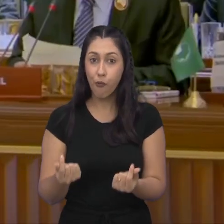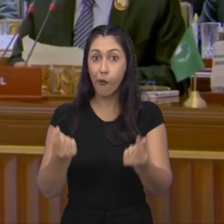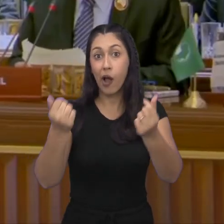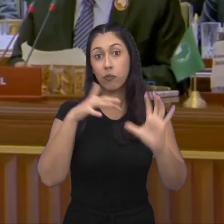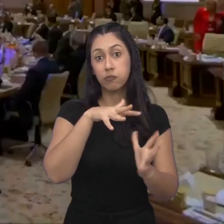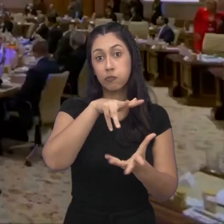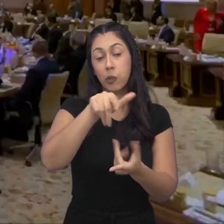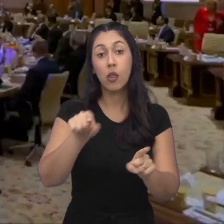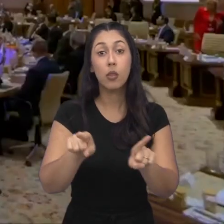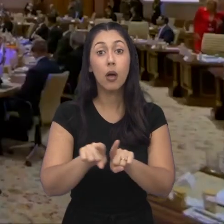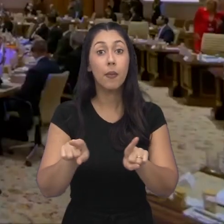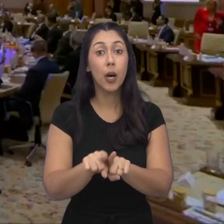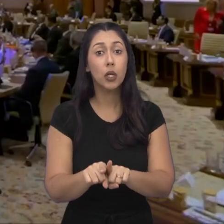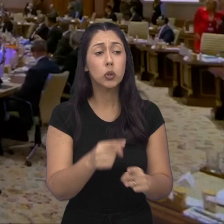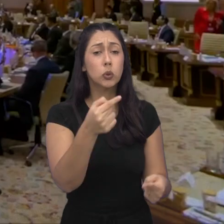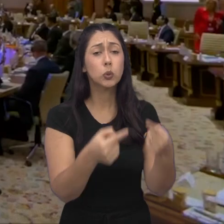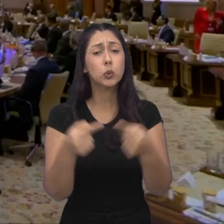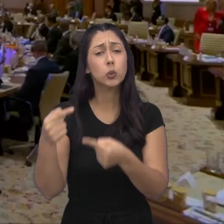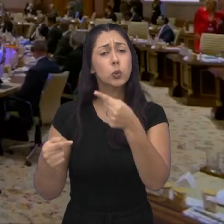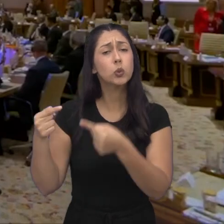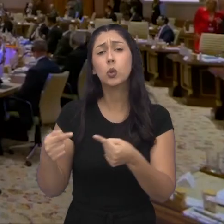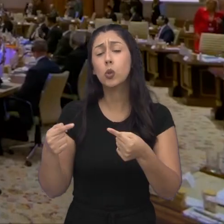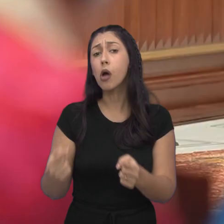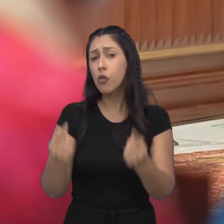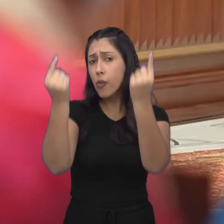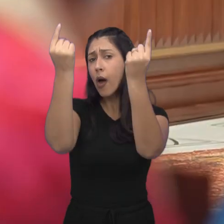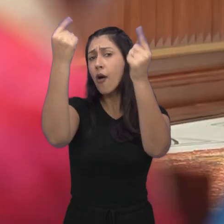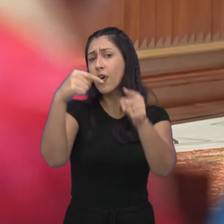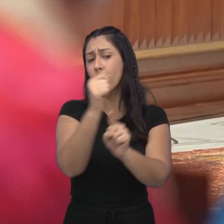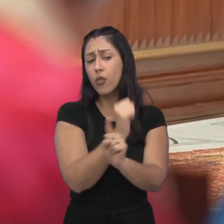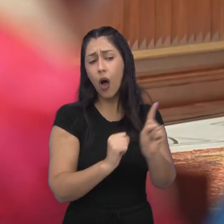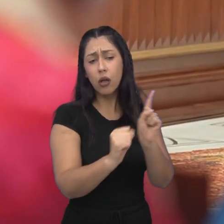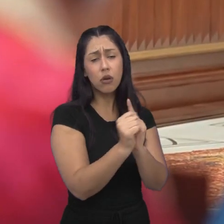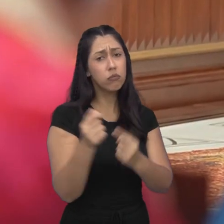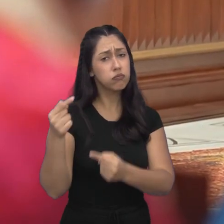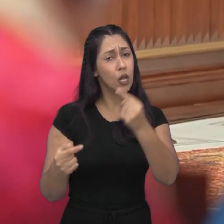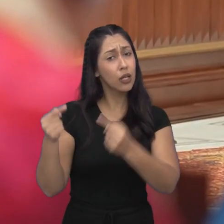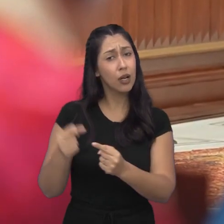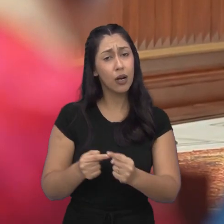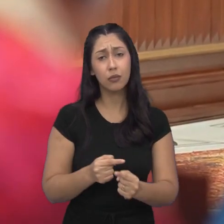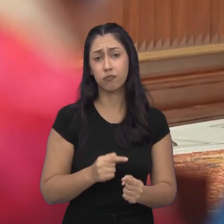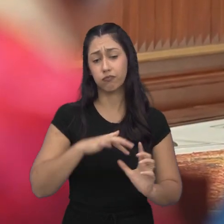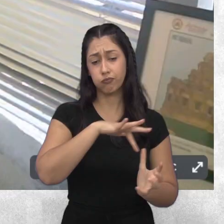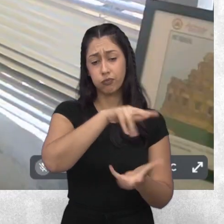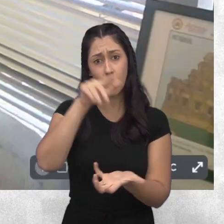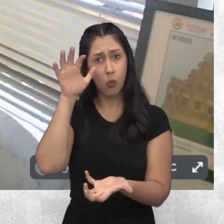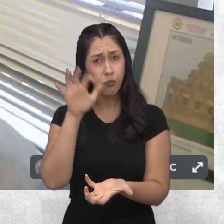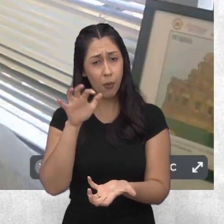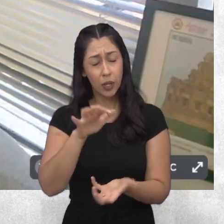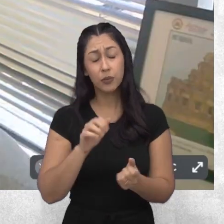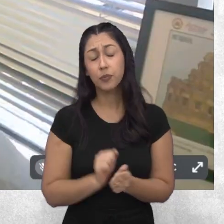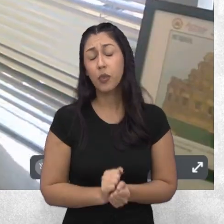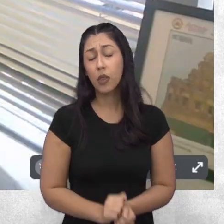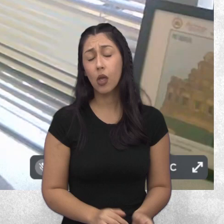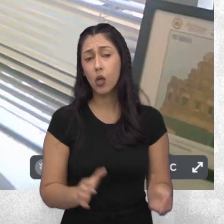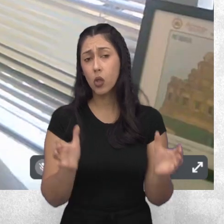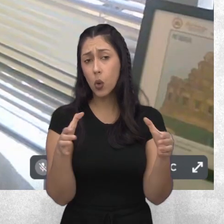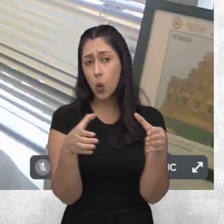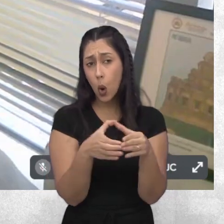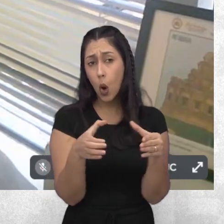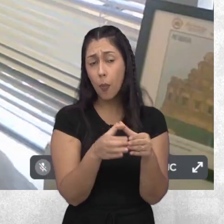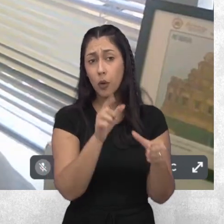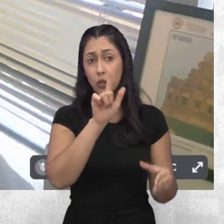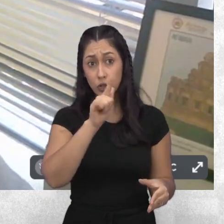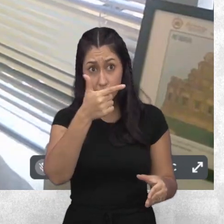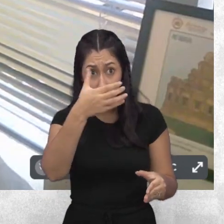de debater sobre os desafios políticos e sociais que afetam a comunidade internacional. O G20 ele tem duas